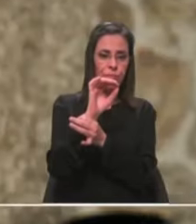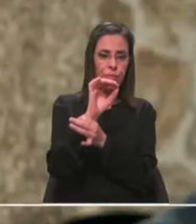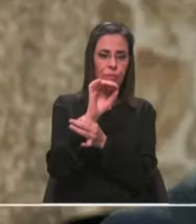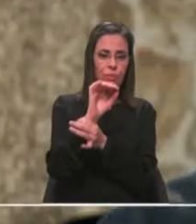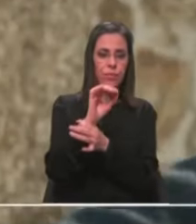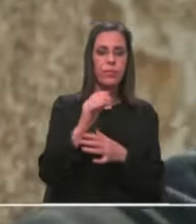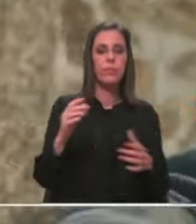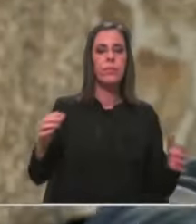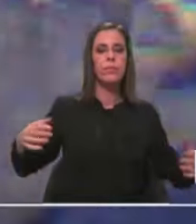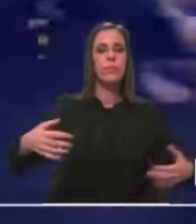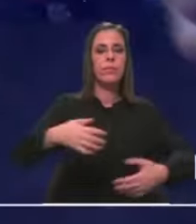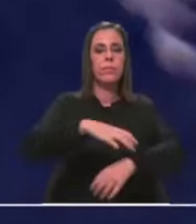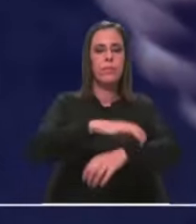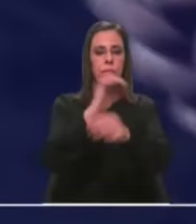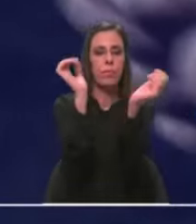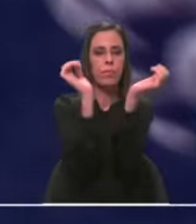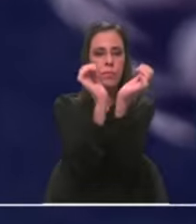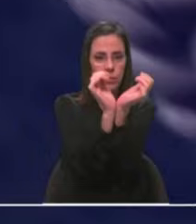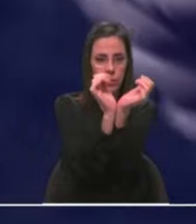Quando eu estava algemado,